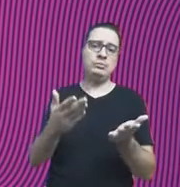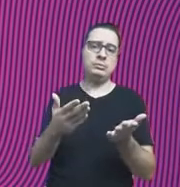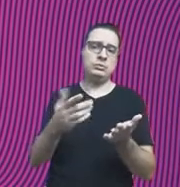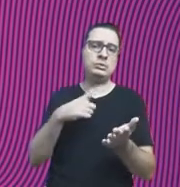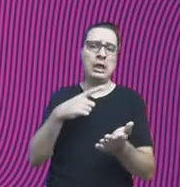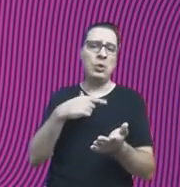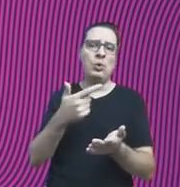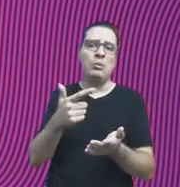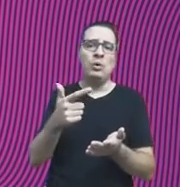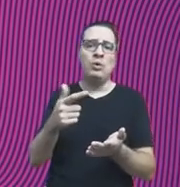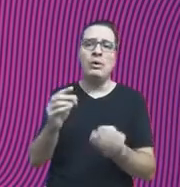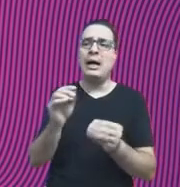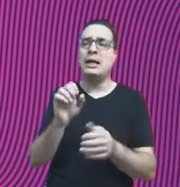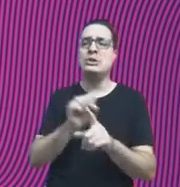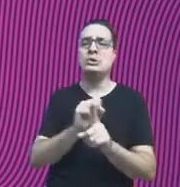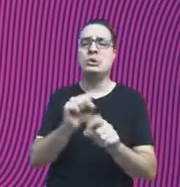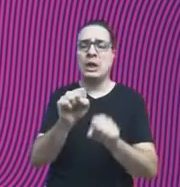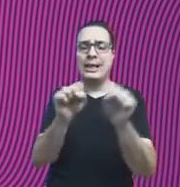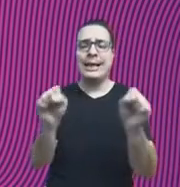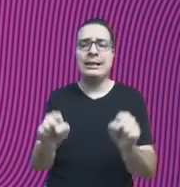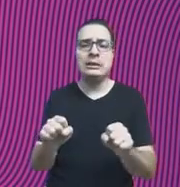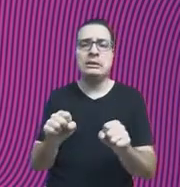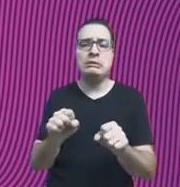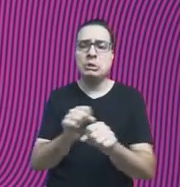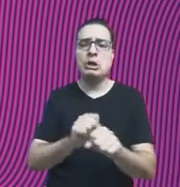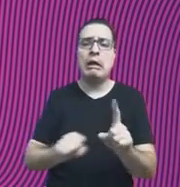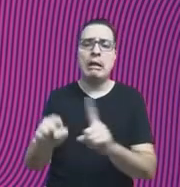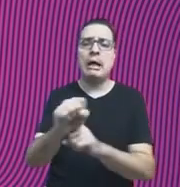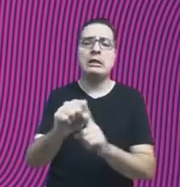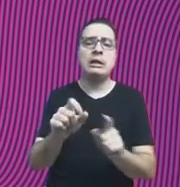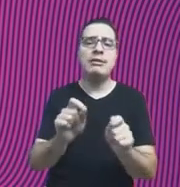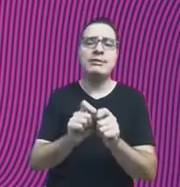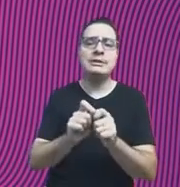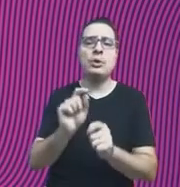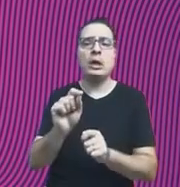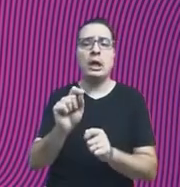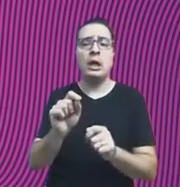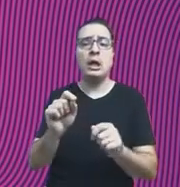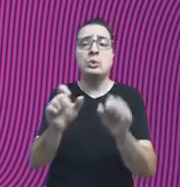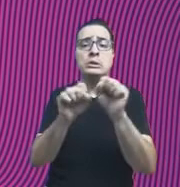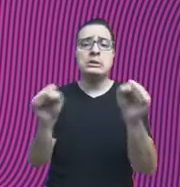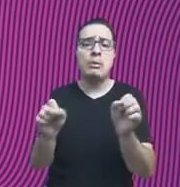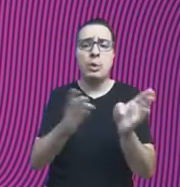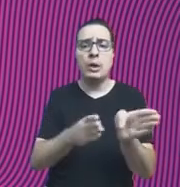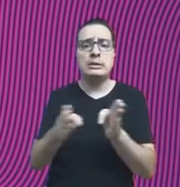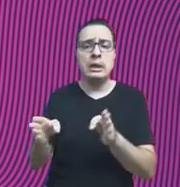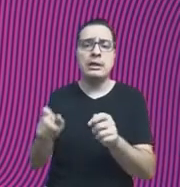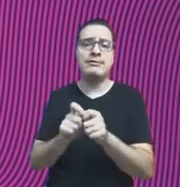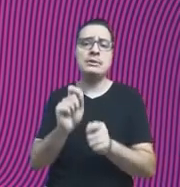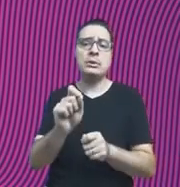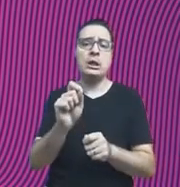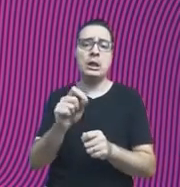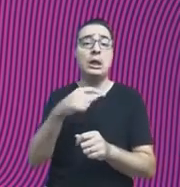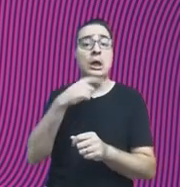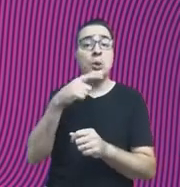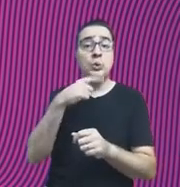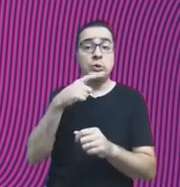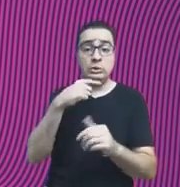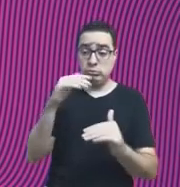que a sociedade tem que fazer? O que, que os sistemas organizados têm que fazer? Se eu não consigo ter